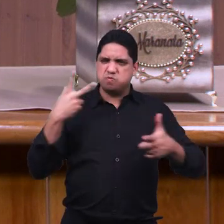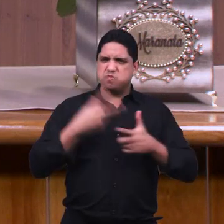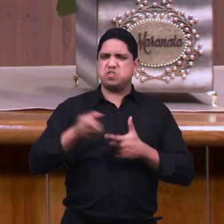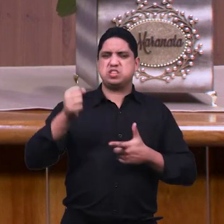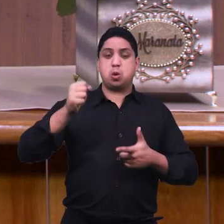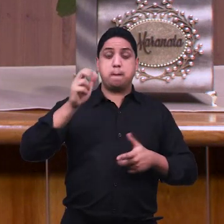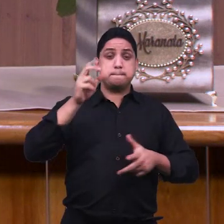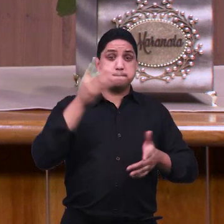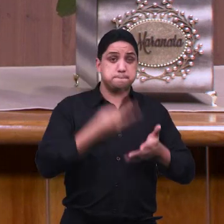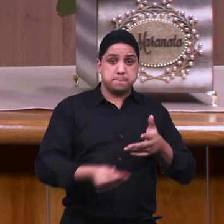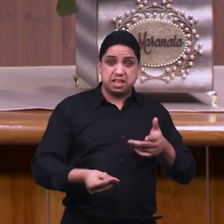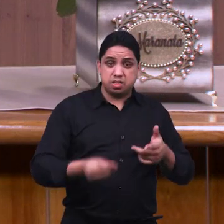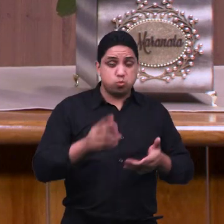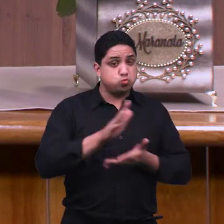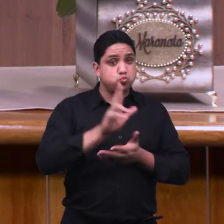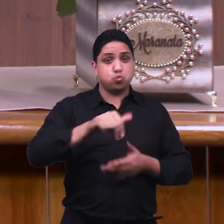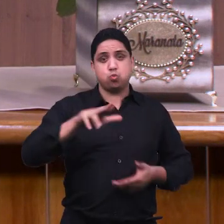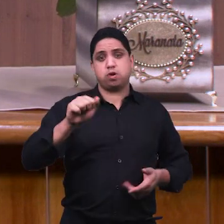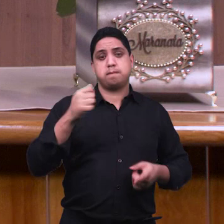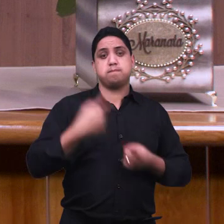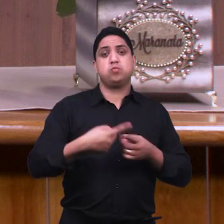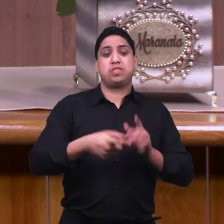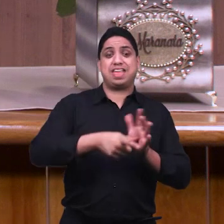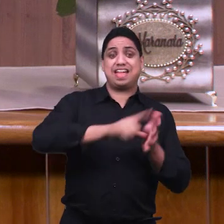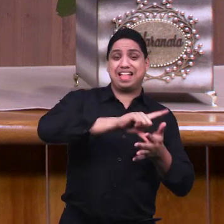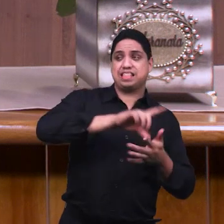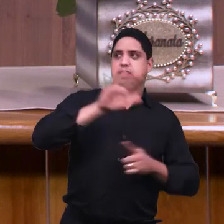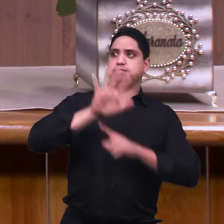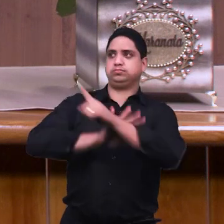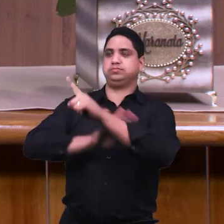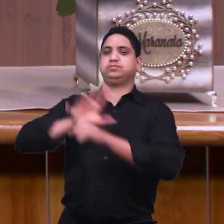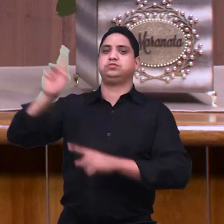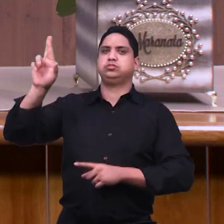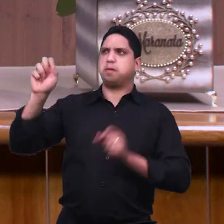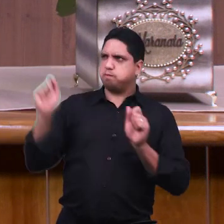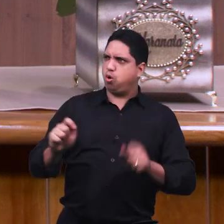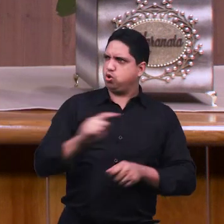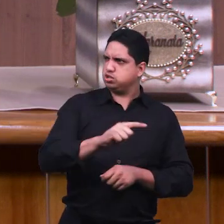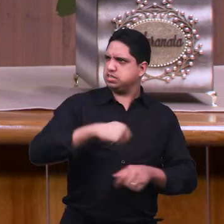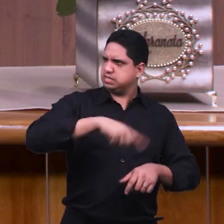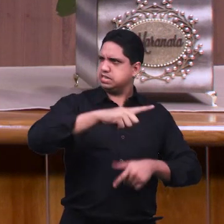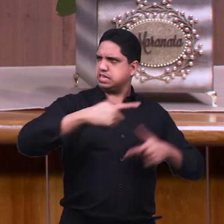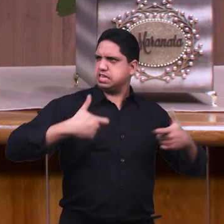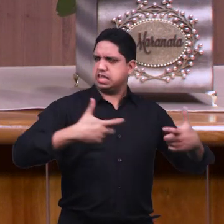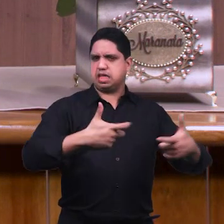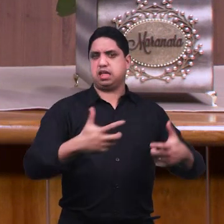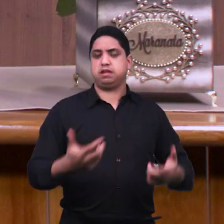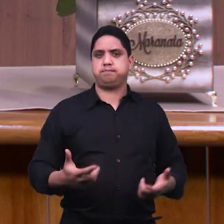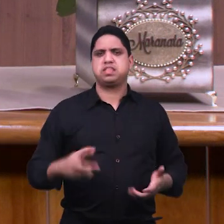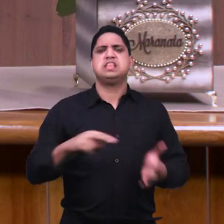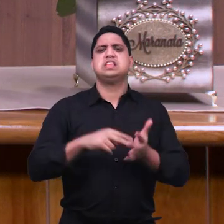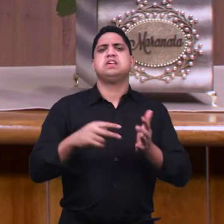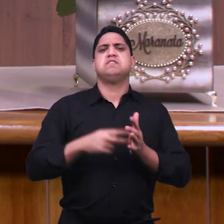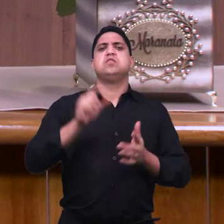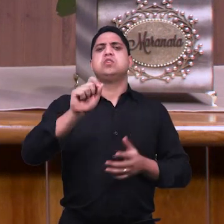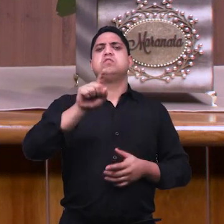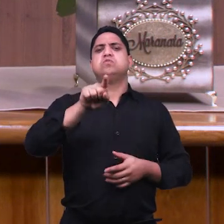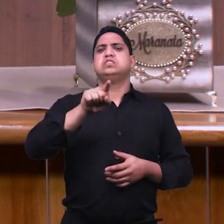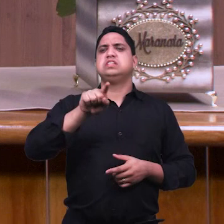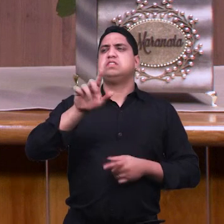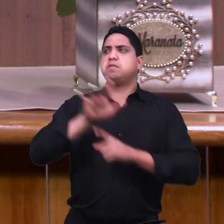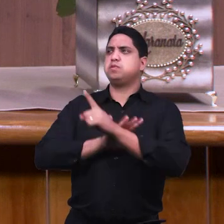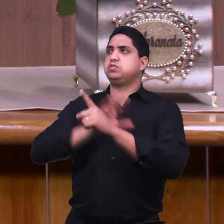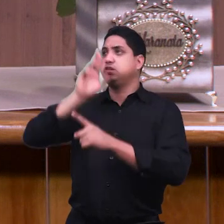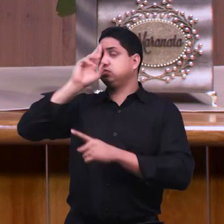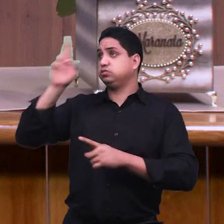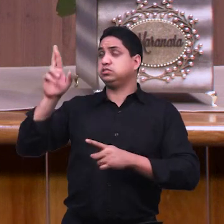perdeu, porque ele sempre consultava o Senhor. Não quer dizer que você, se consultar o Senhor, não pode